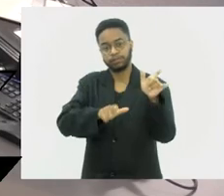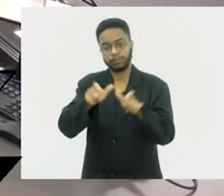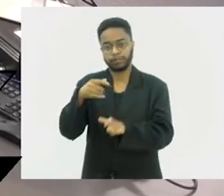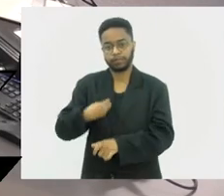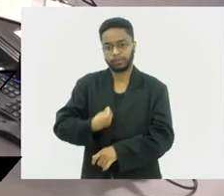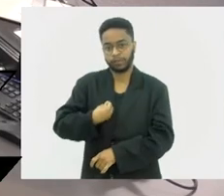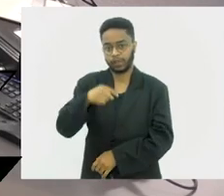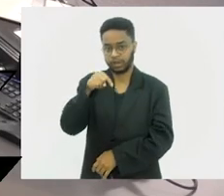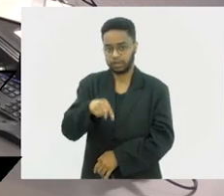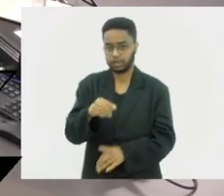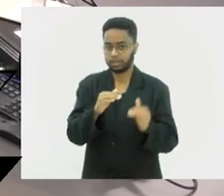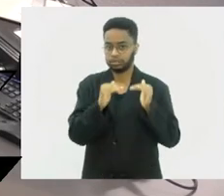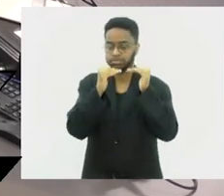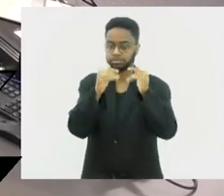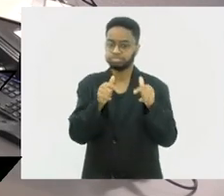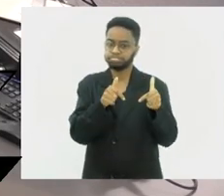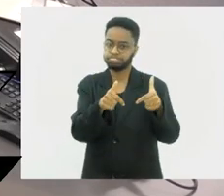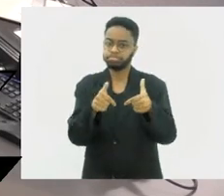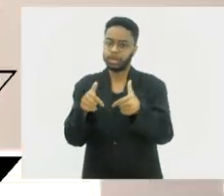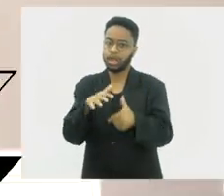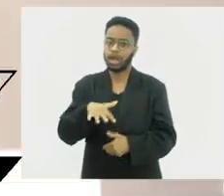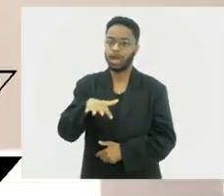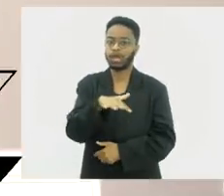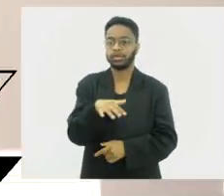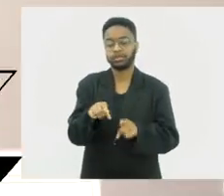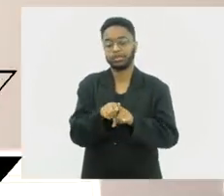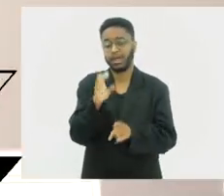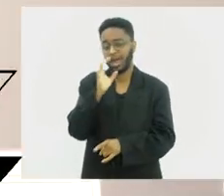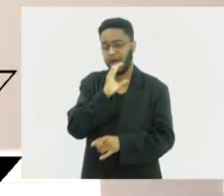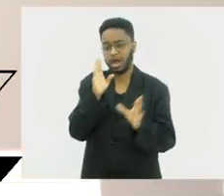as autoridades, ativistas. Bem, muito